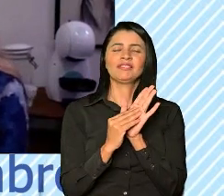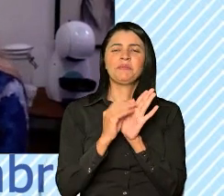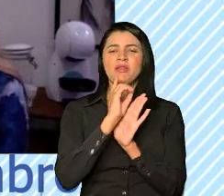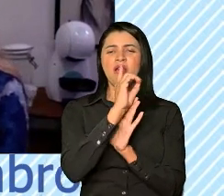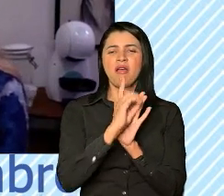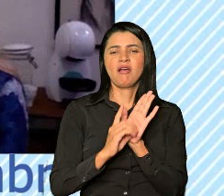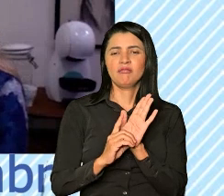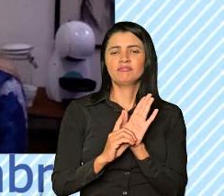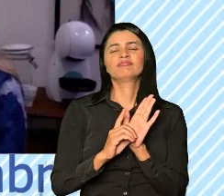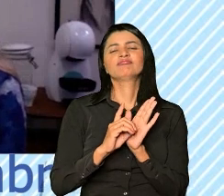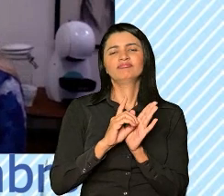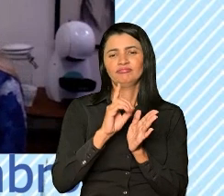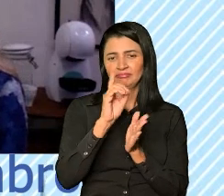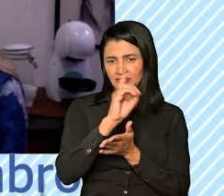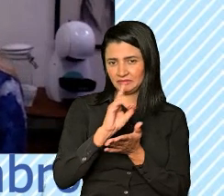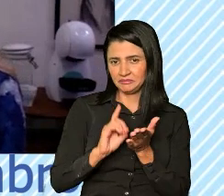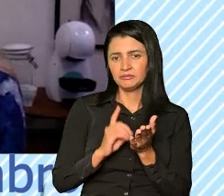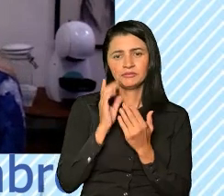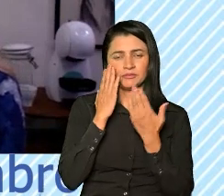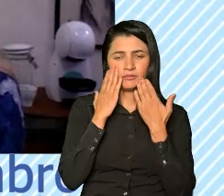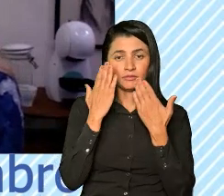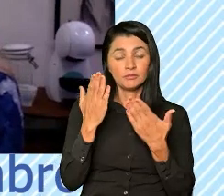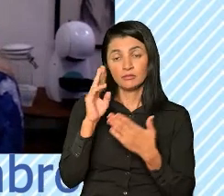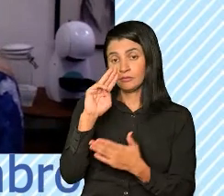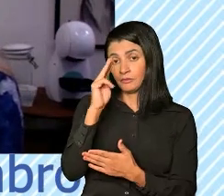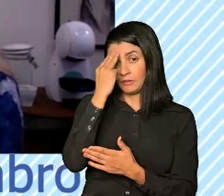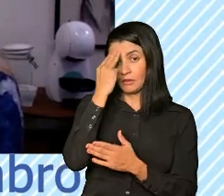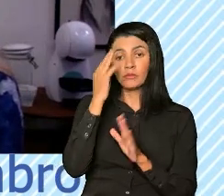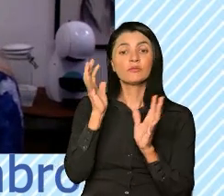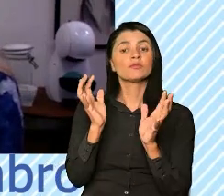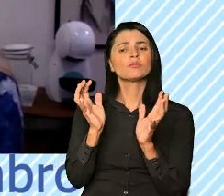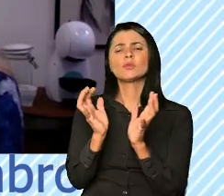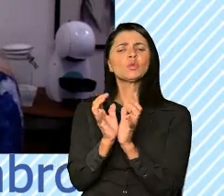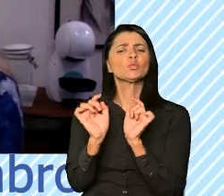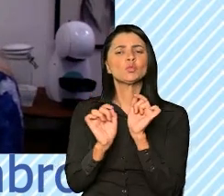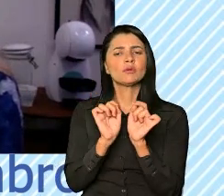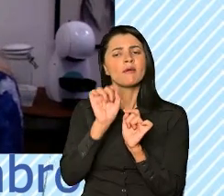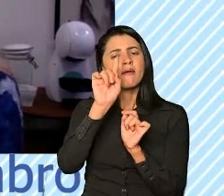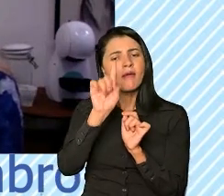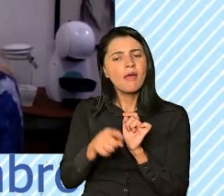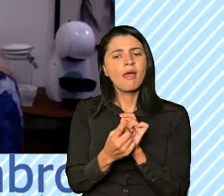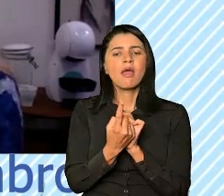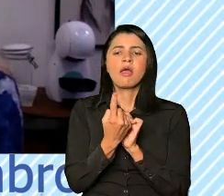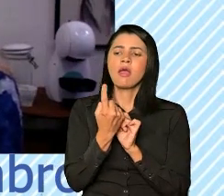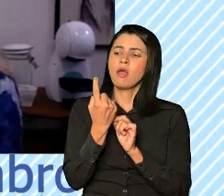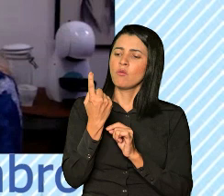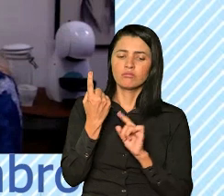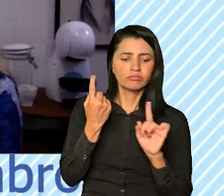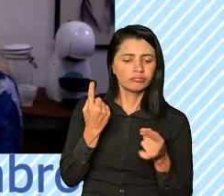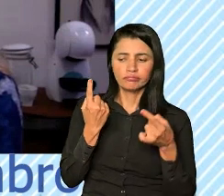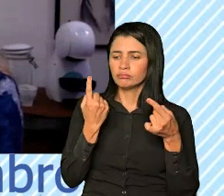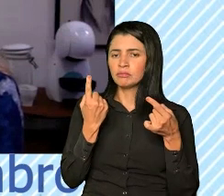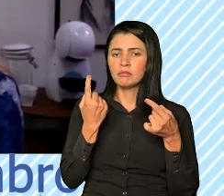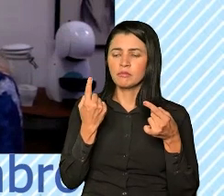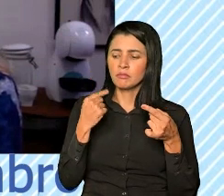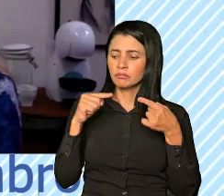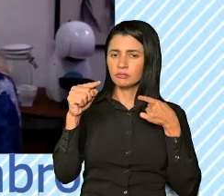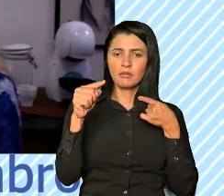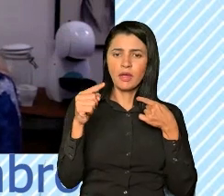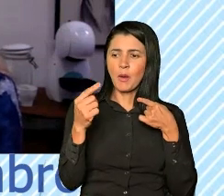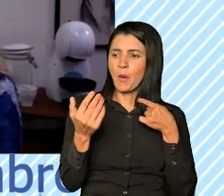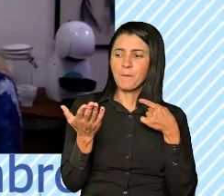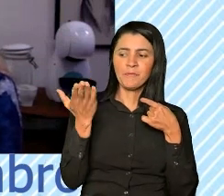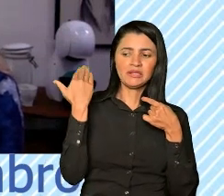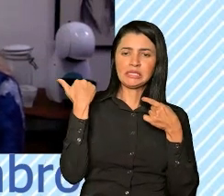apresentar para vocês. Pensando que a memória coletiva seria uma unidade de convergências sobre o passado. Então, uma